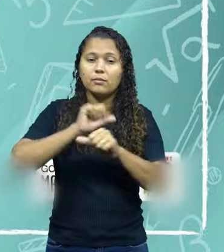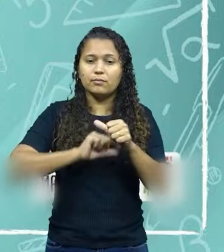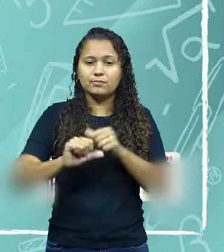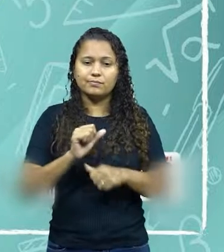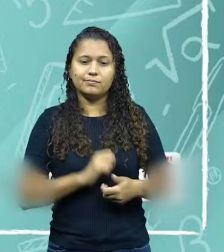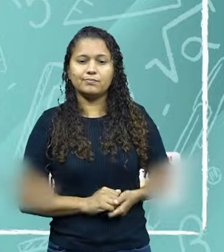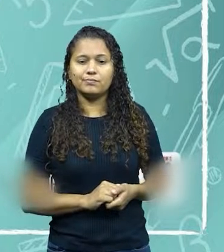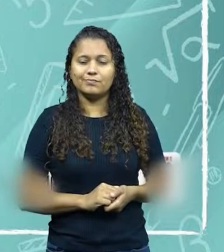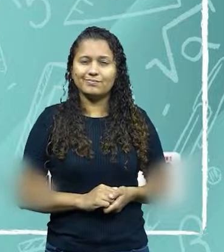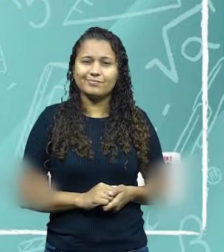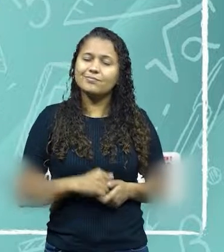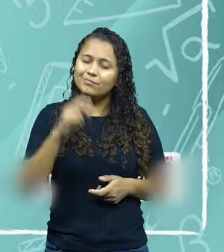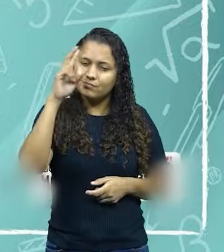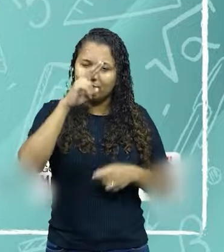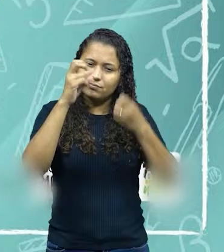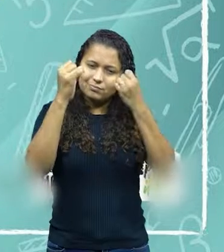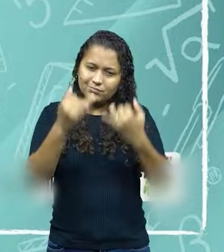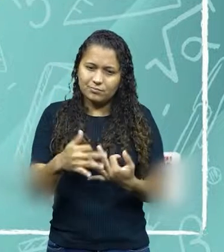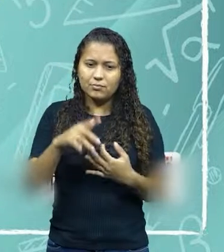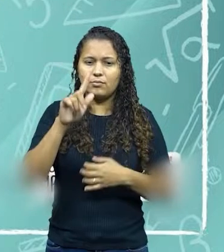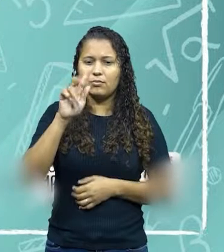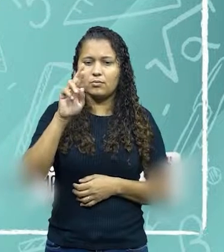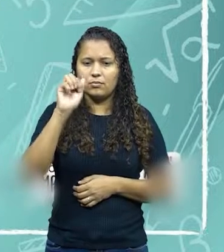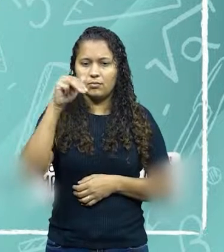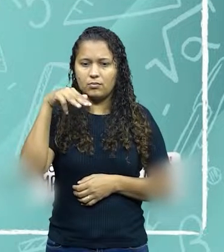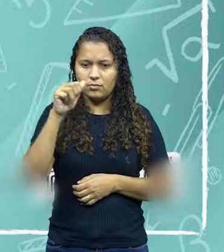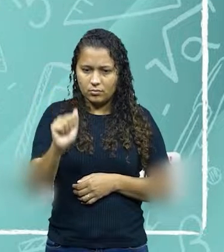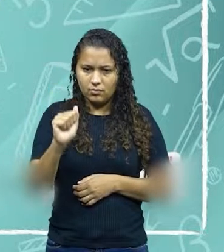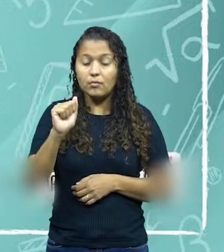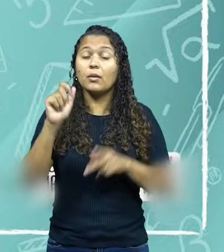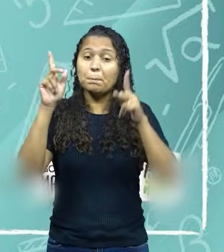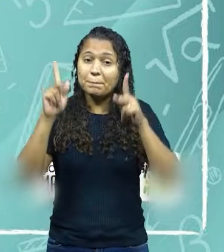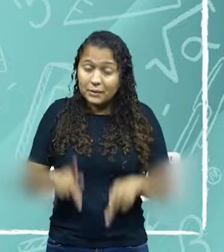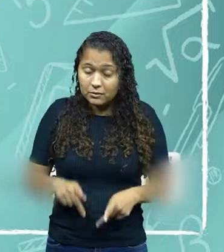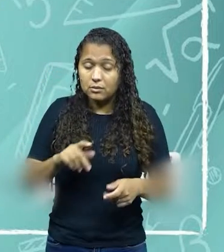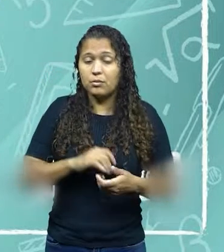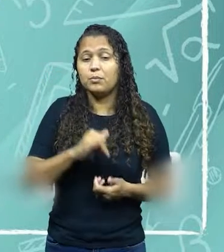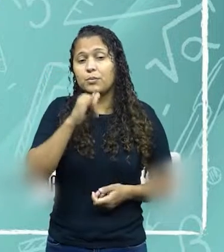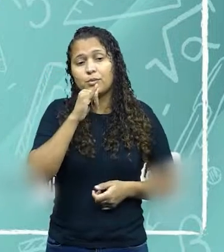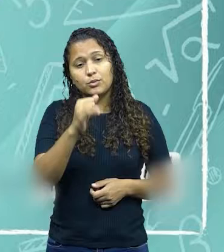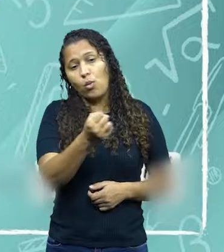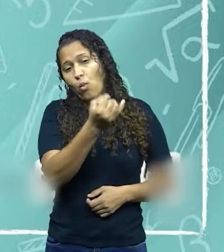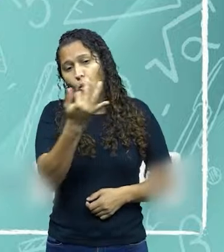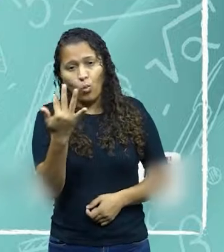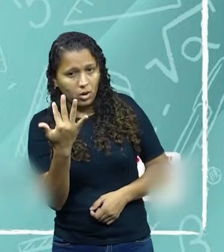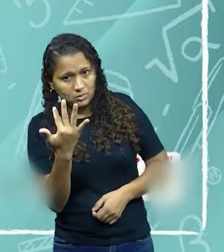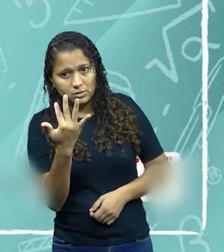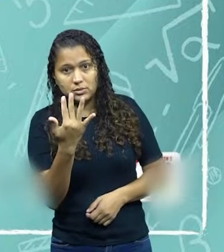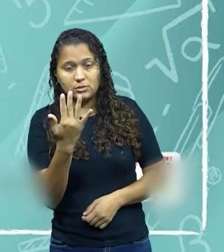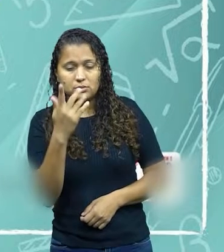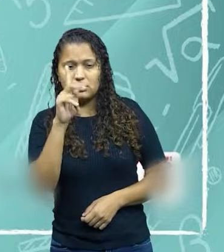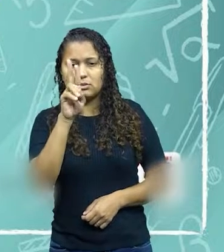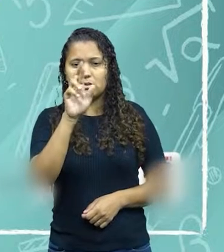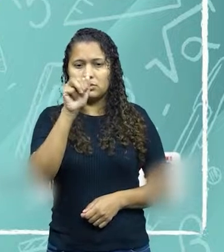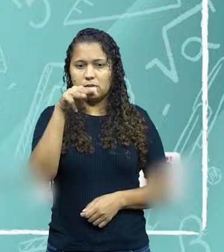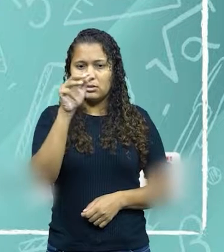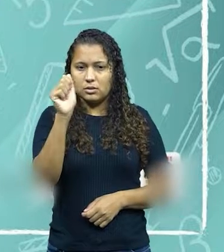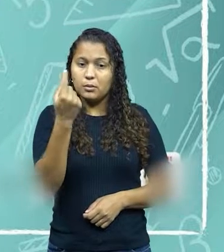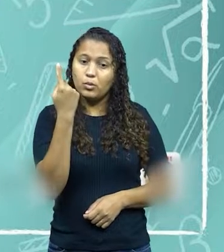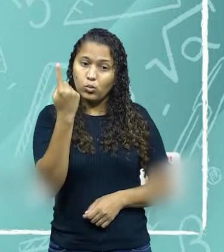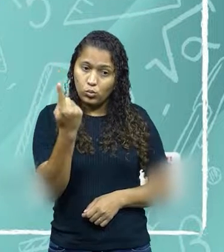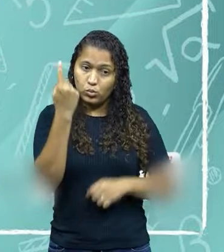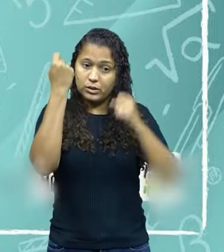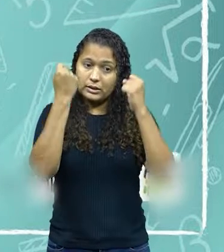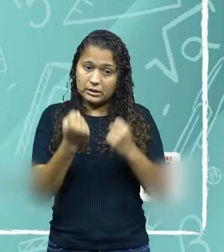unidades. Como a gente está utilizando a grama como padrão, então, quantas gramas tem 1 quilo? A gente